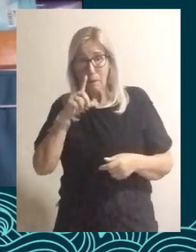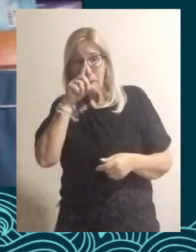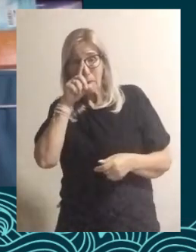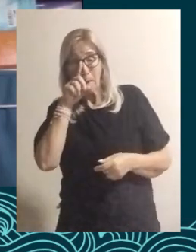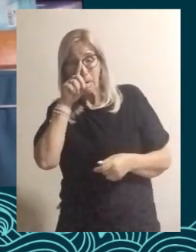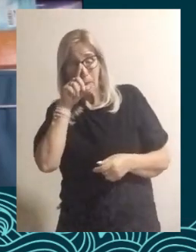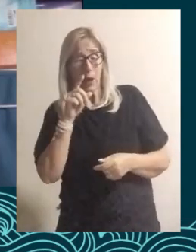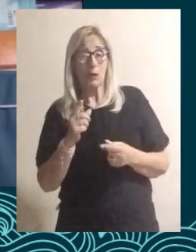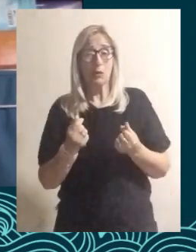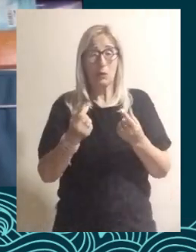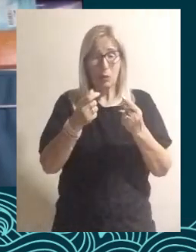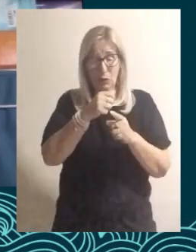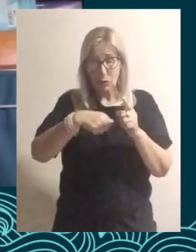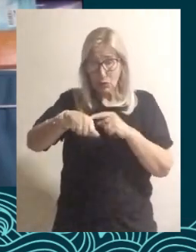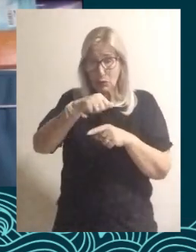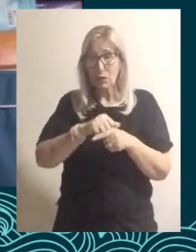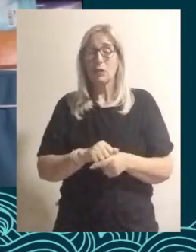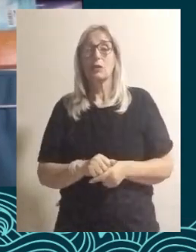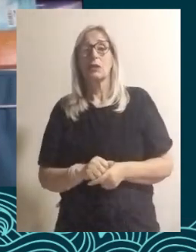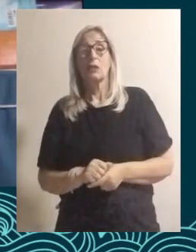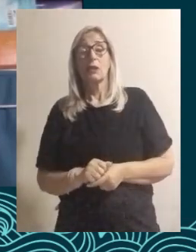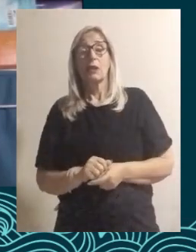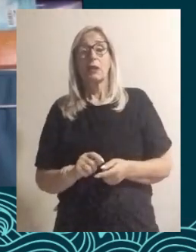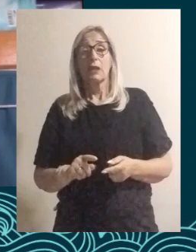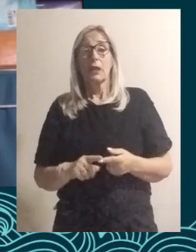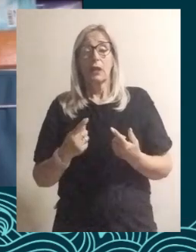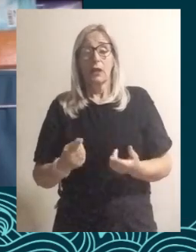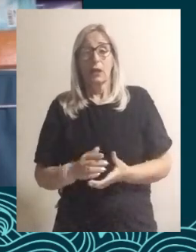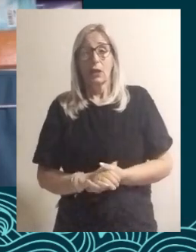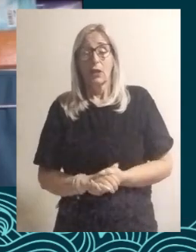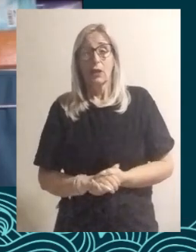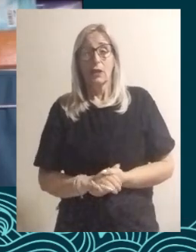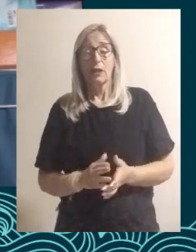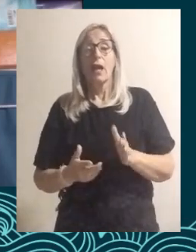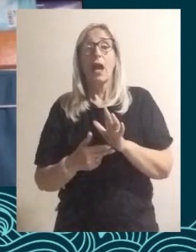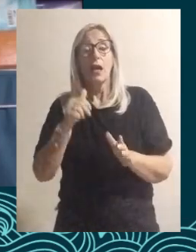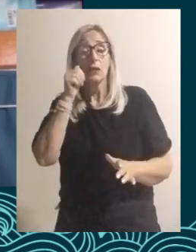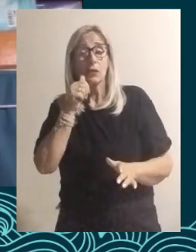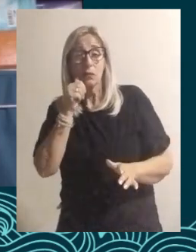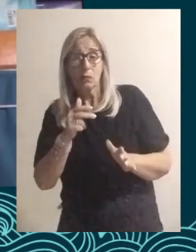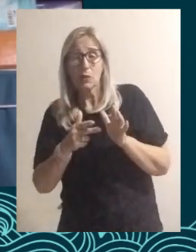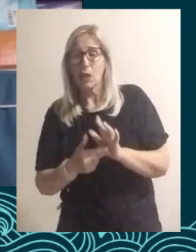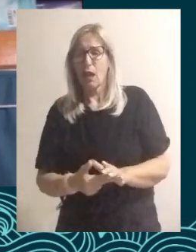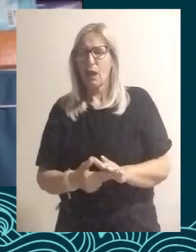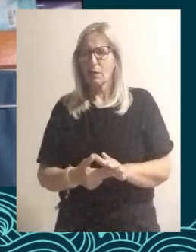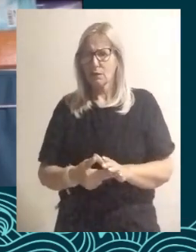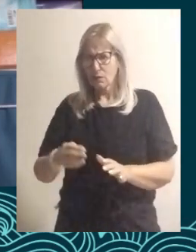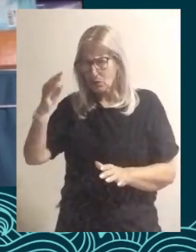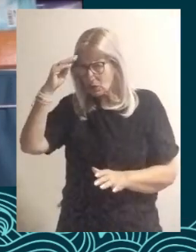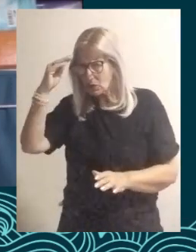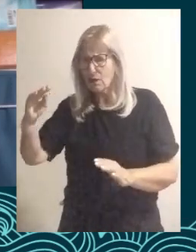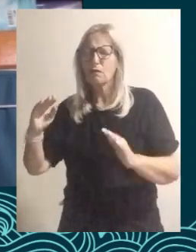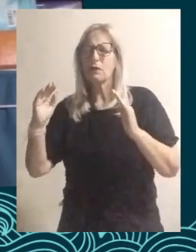que está mais vulnerável não só do ponto de vista financeiro, social, mas também do ponto de vista climático. Hoje em dia, as mulheres